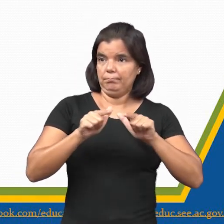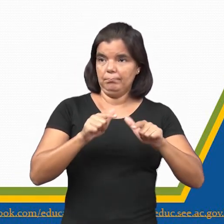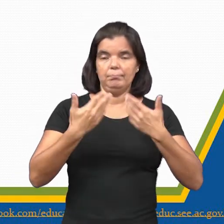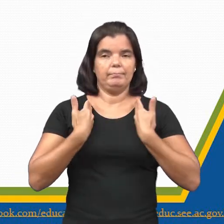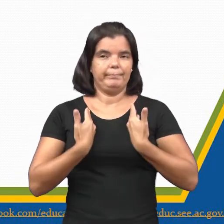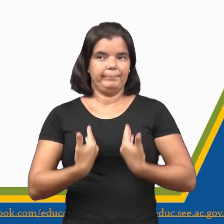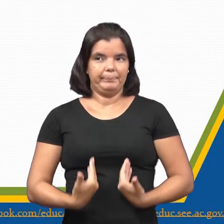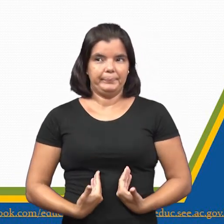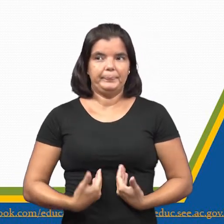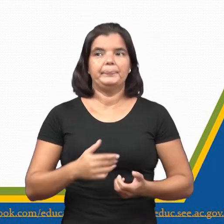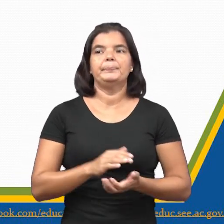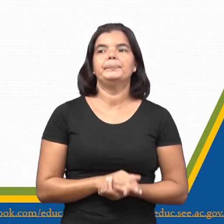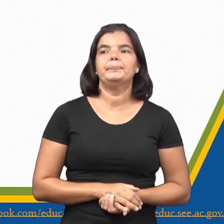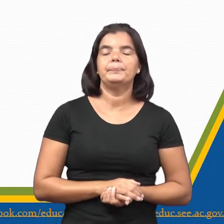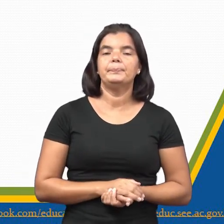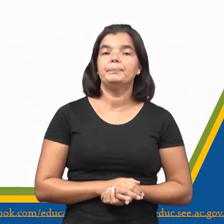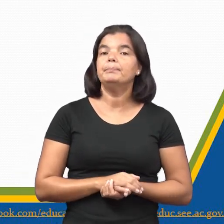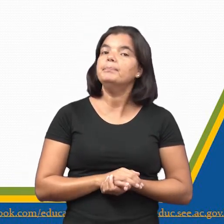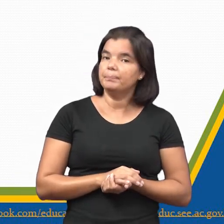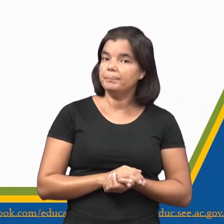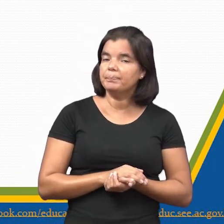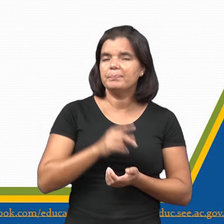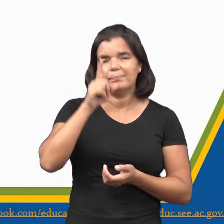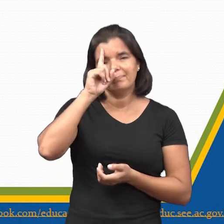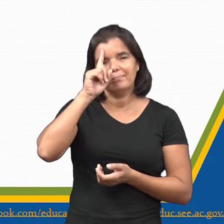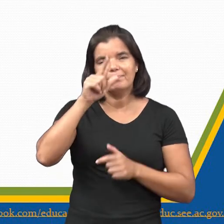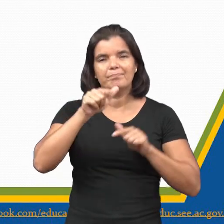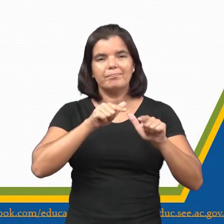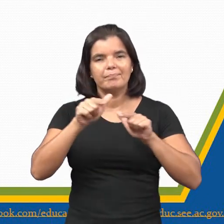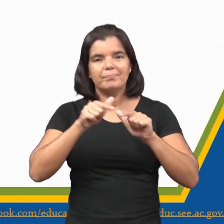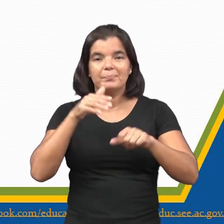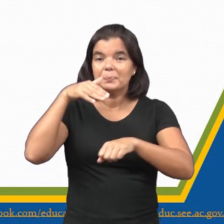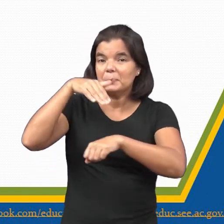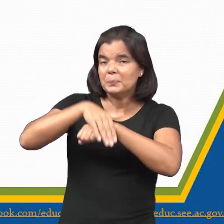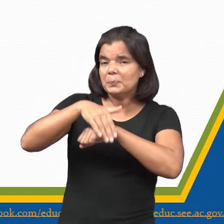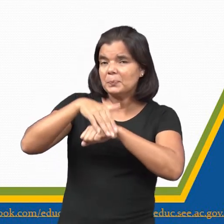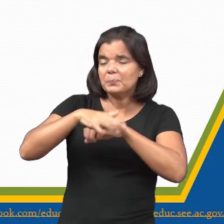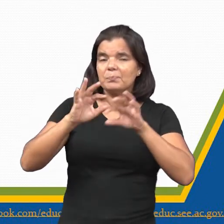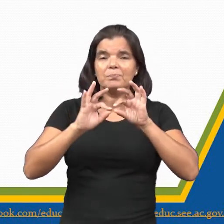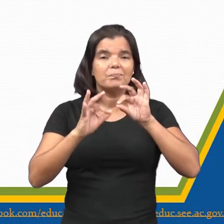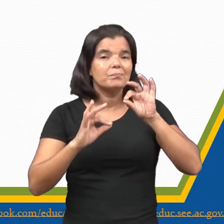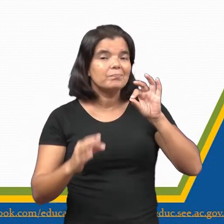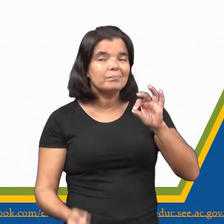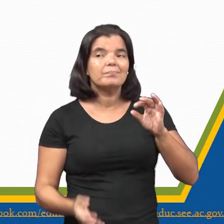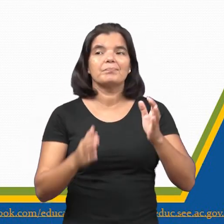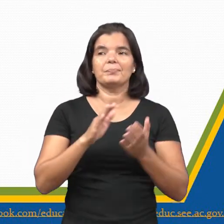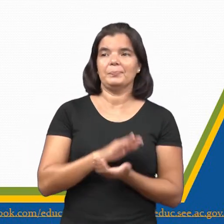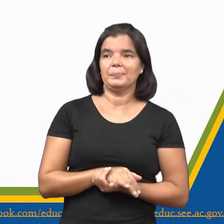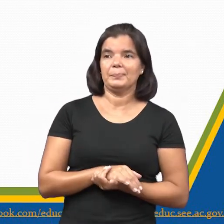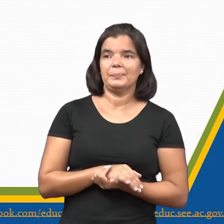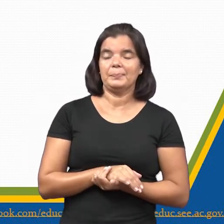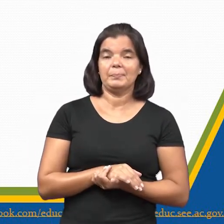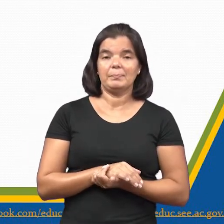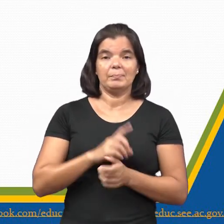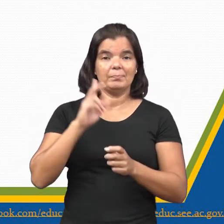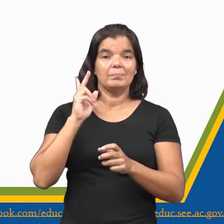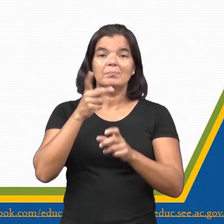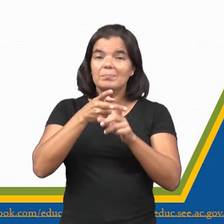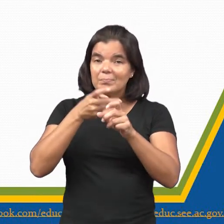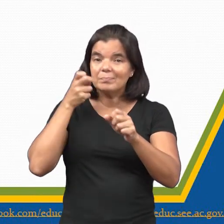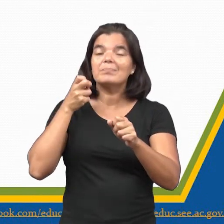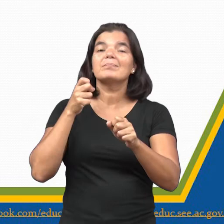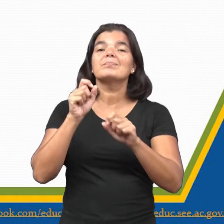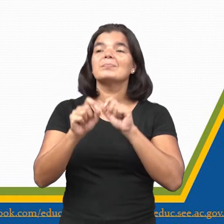trabalho era cansativo, as tarefas diárias, as noites longas e misteriosas, as flechas